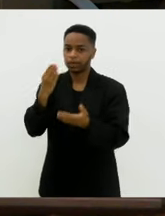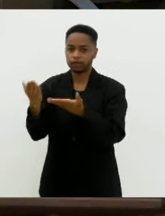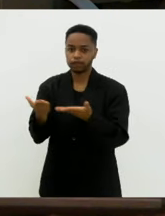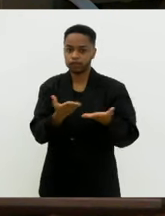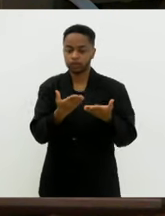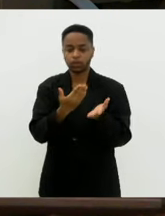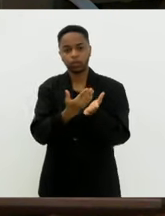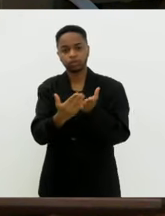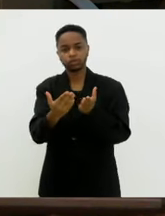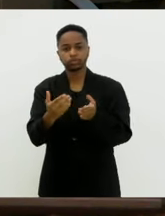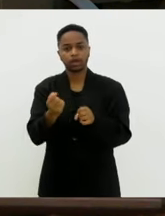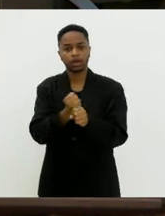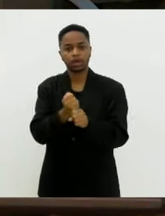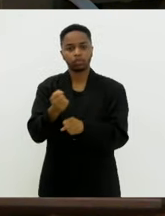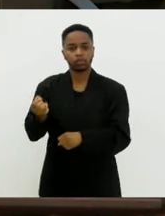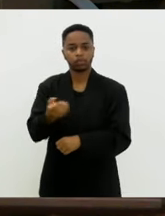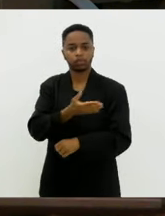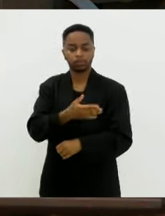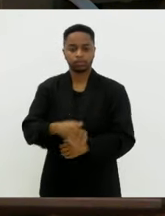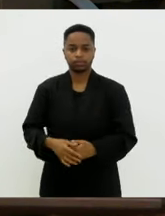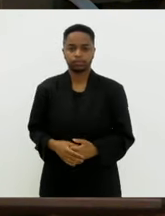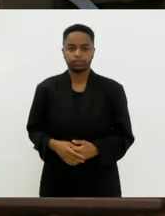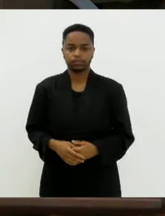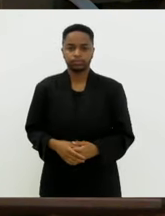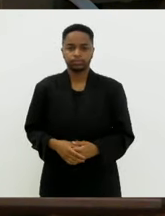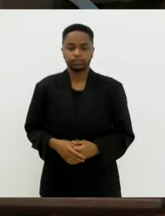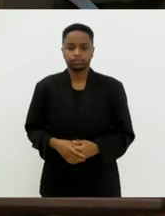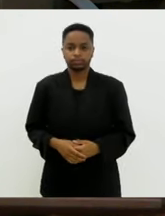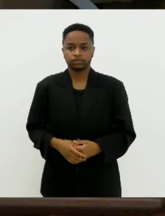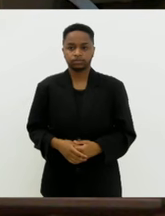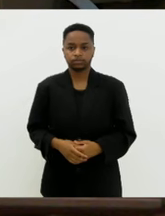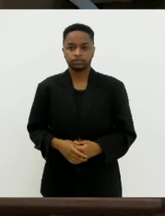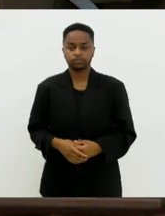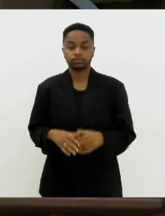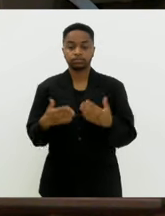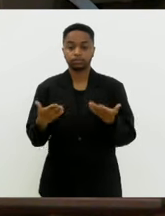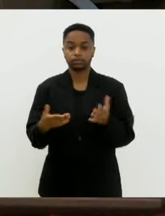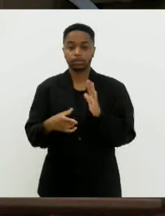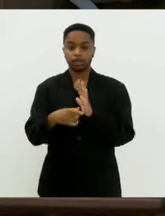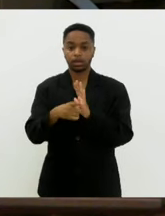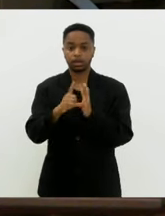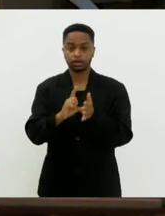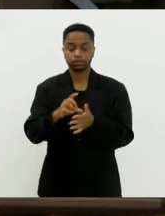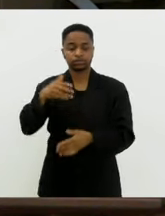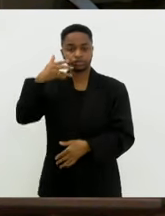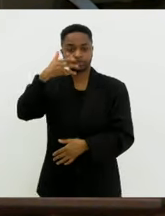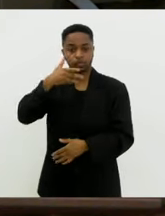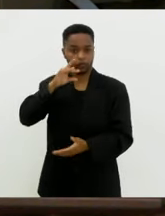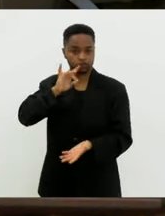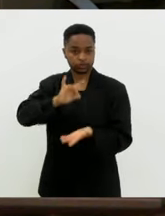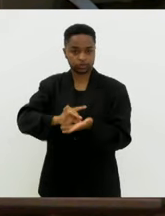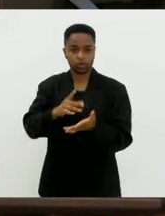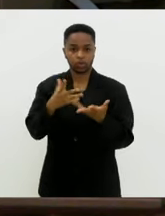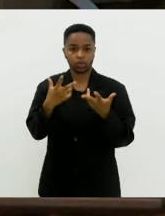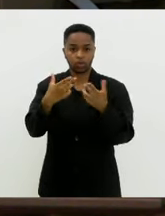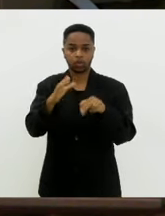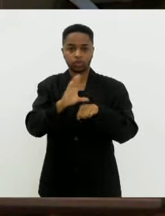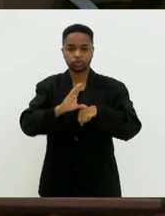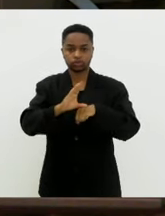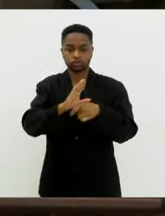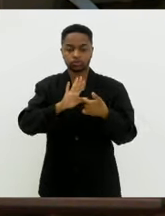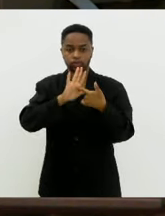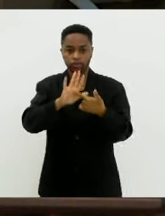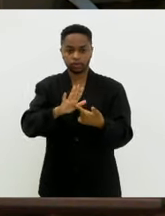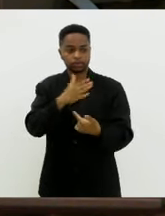inicia. Então, antes de passar para o pronunciamento oficial, conforme manda a nossa Constituição do Governador,